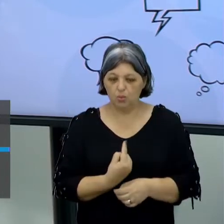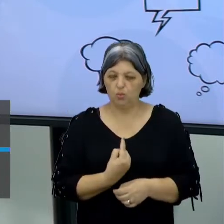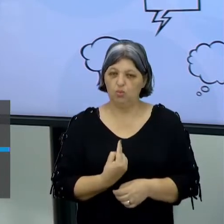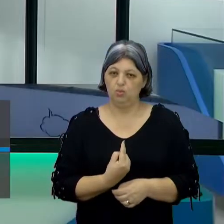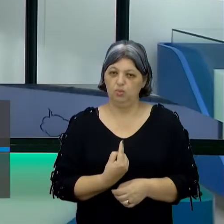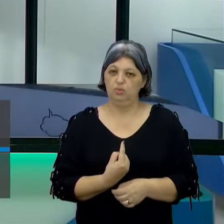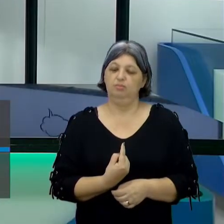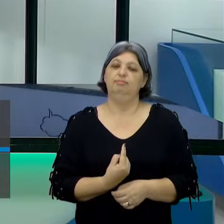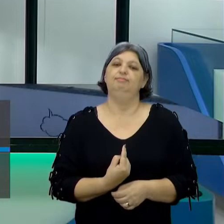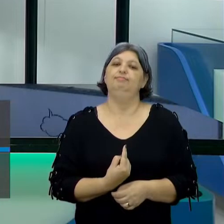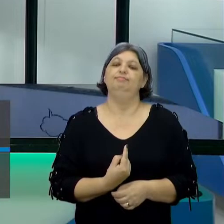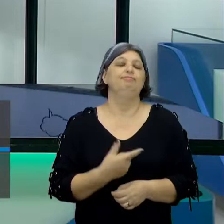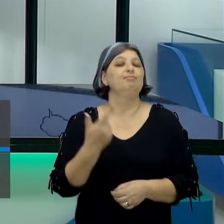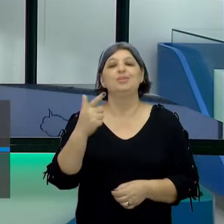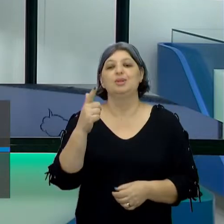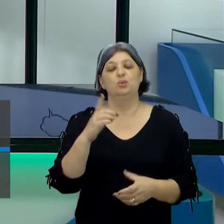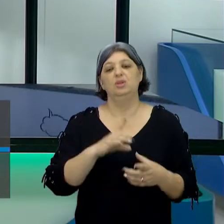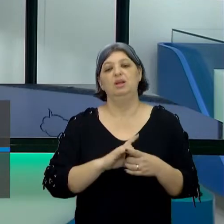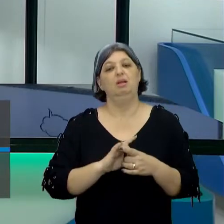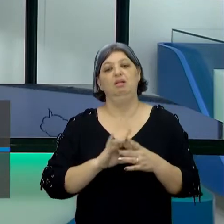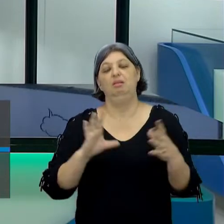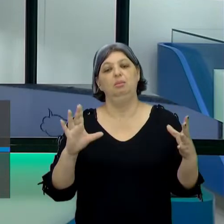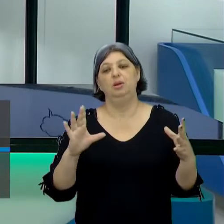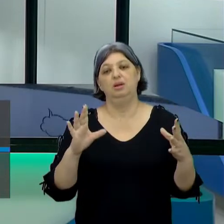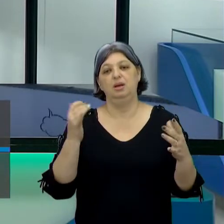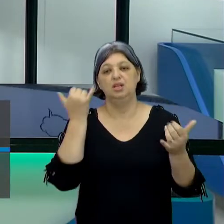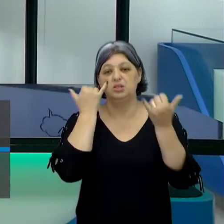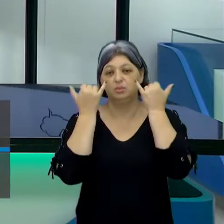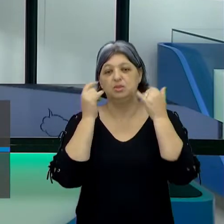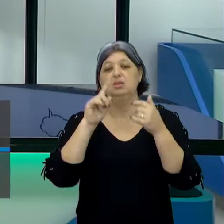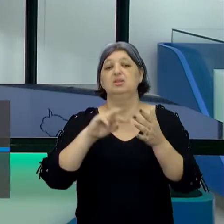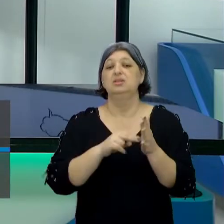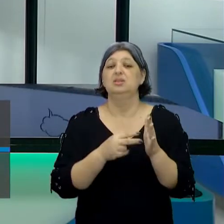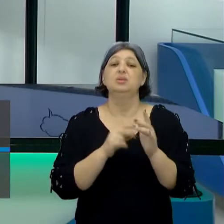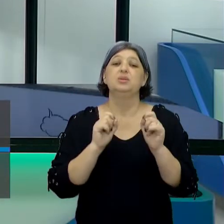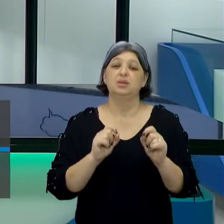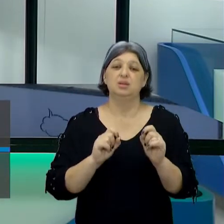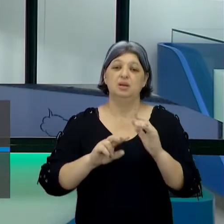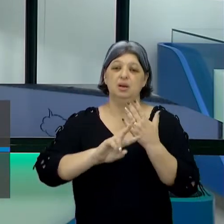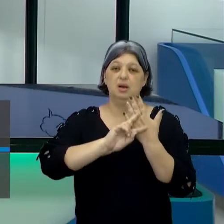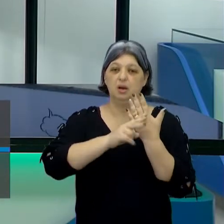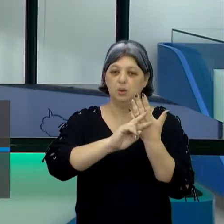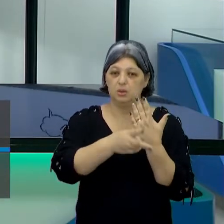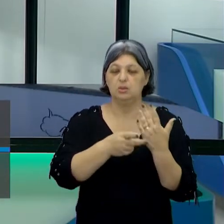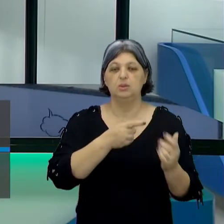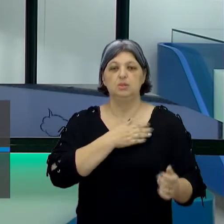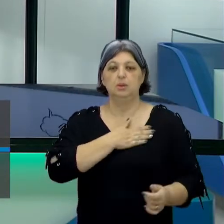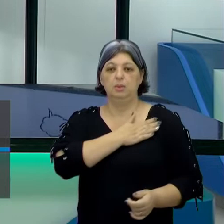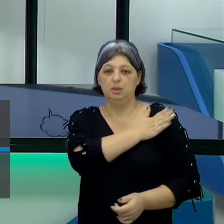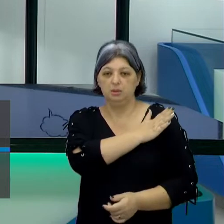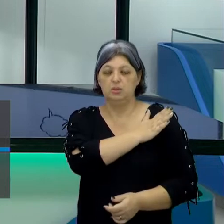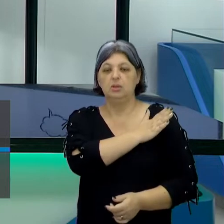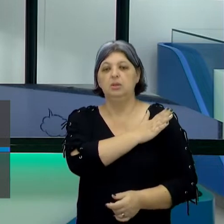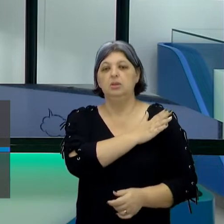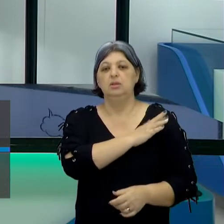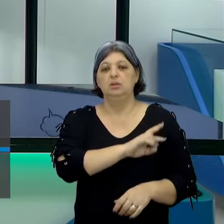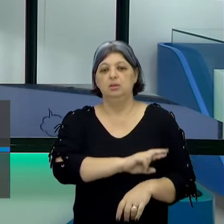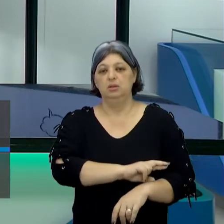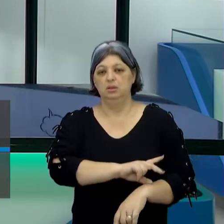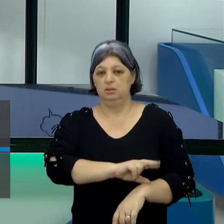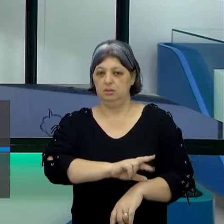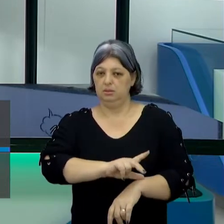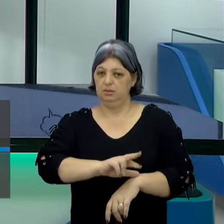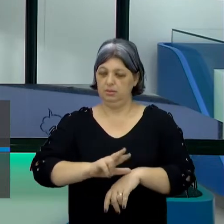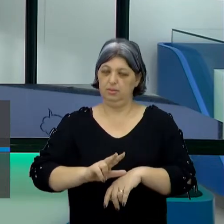Ou seja, e quais são as consequências disso? Preconceito, né, discriminação, má informação, tudo isso. É